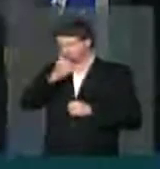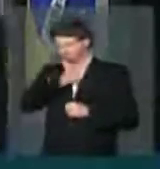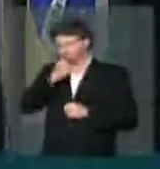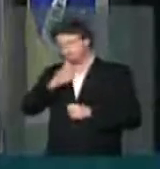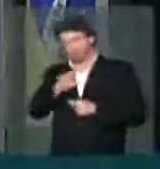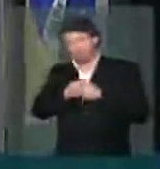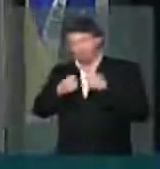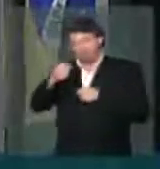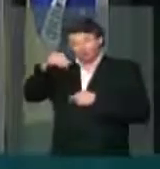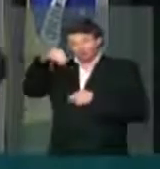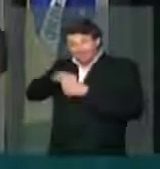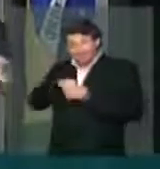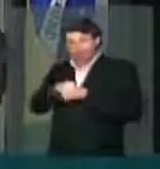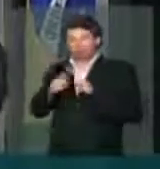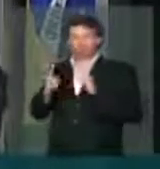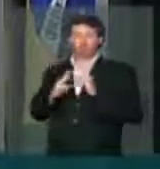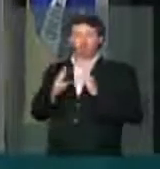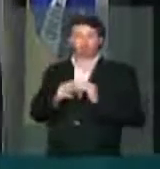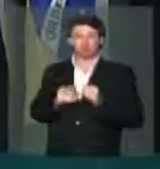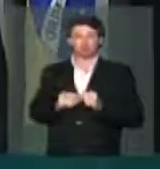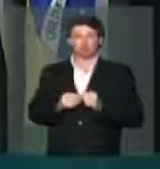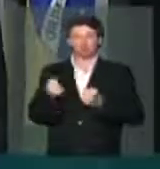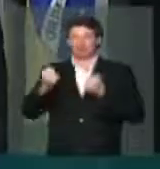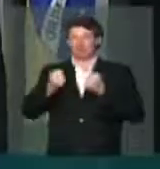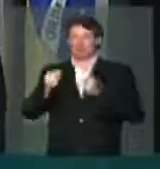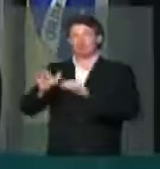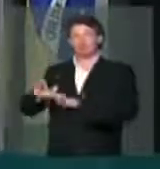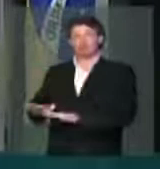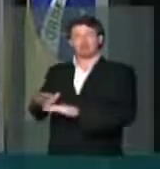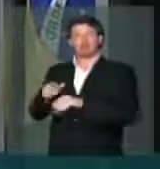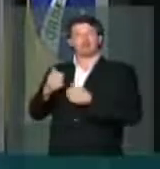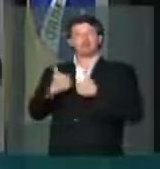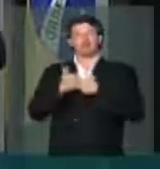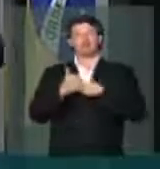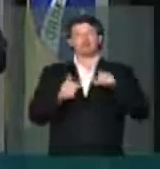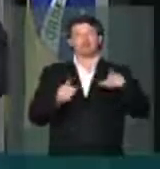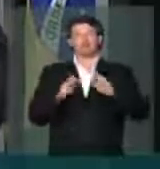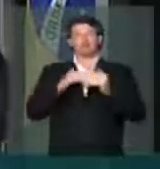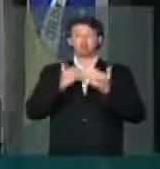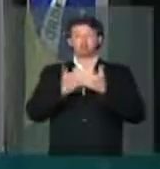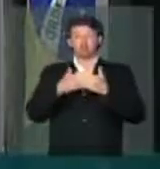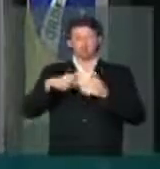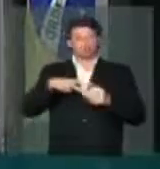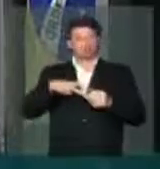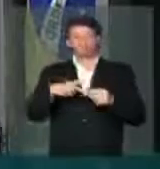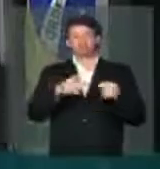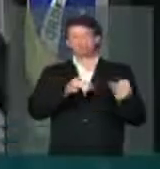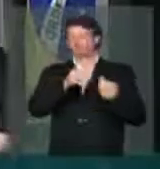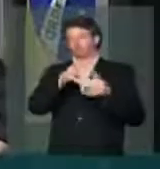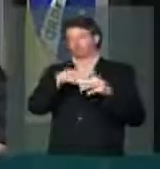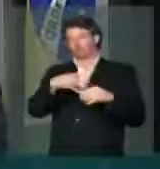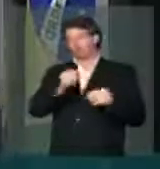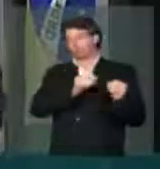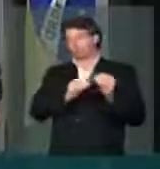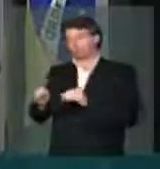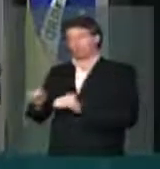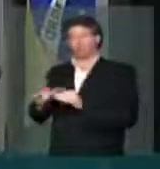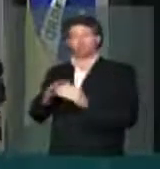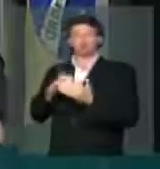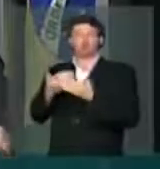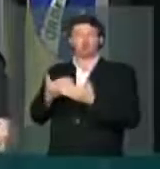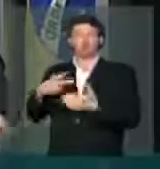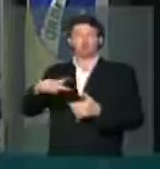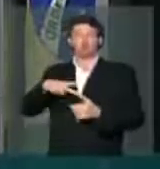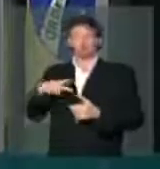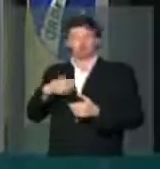própria carne. Começa a encostar um carro, colocar o filho na escola pública, tirando a particular. Começa a fazer